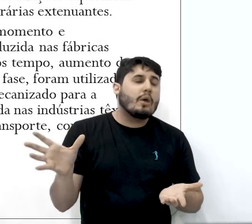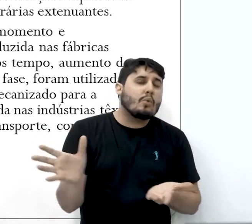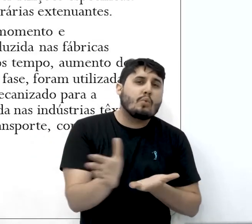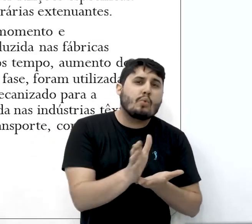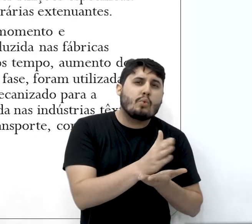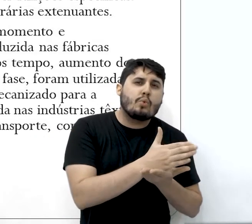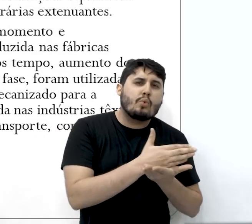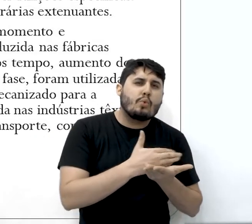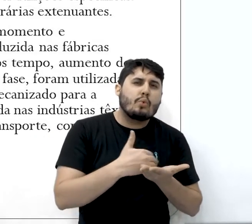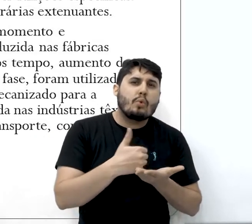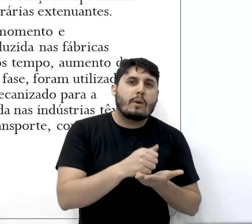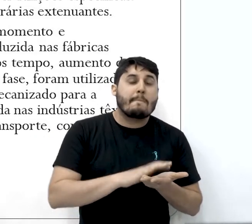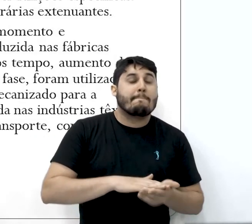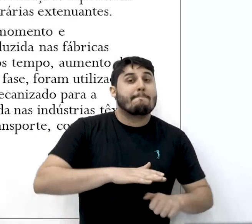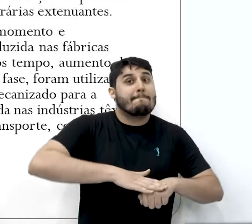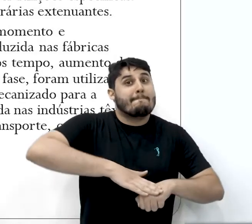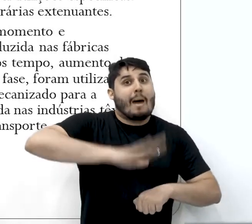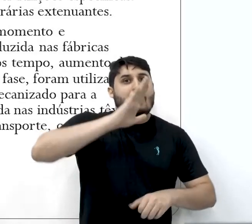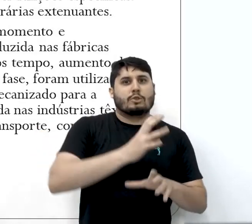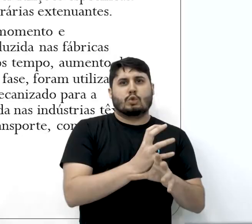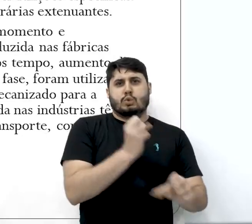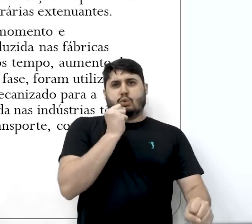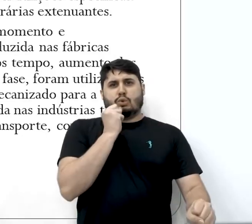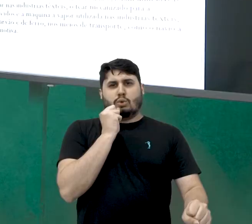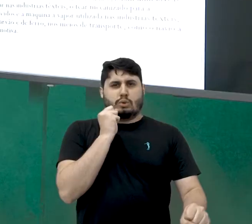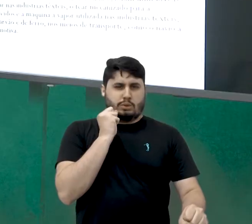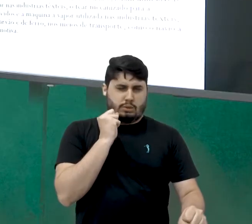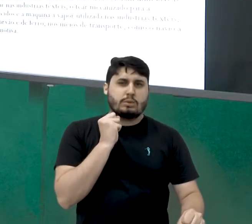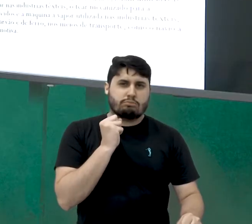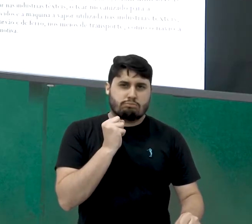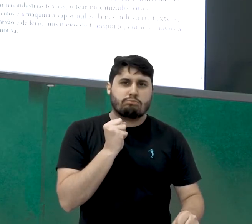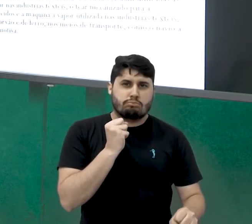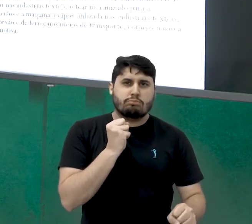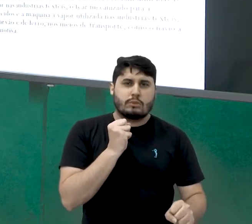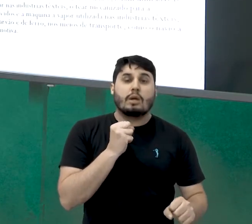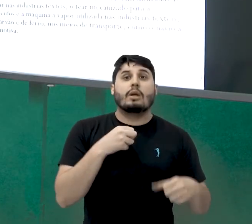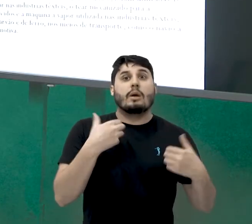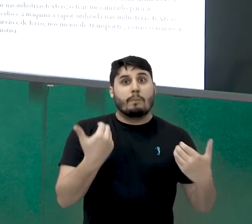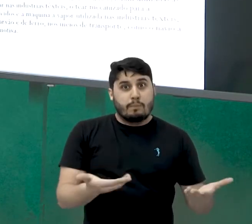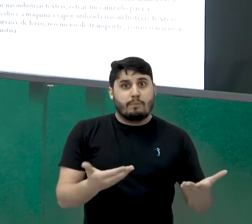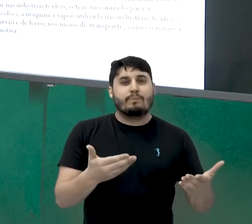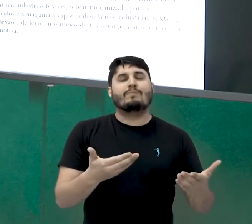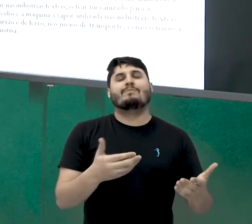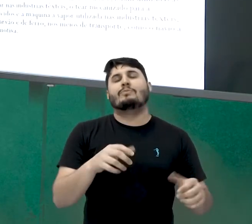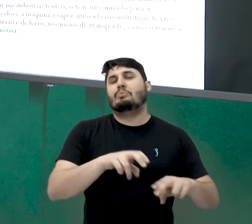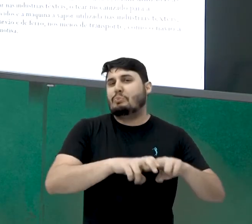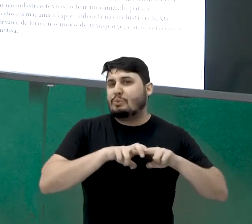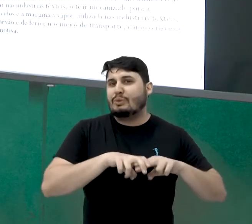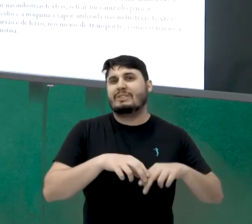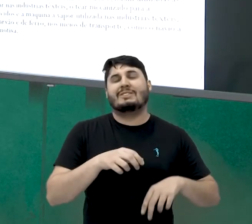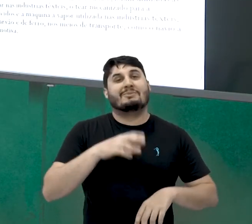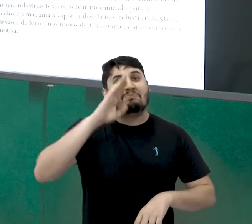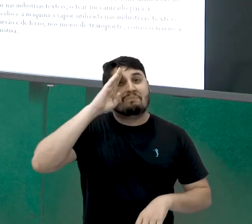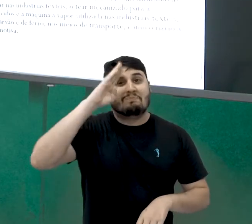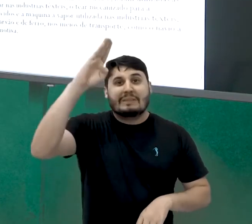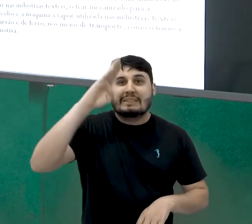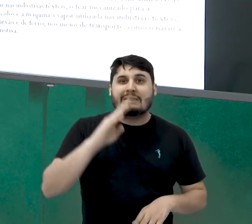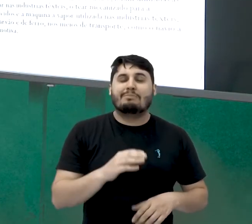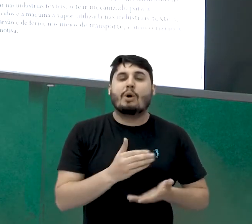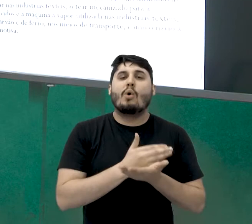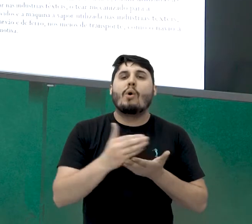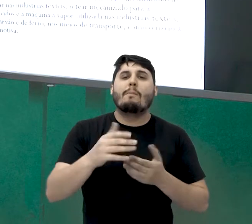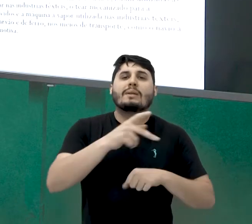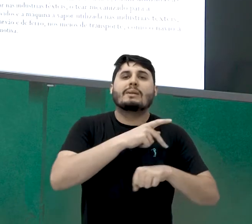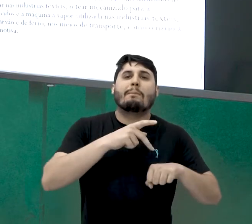navegações marítimo-comerciais. Daí teve esse processo de pioneirismo britânico dentro da Revolução